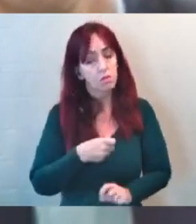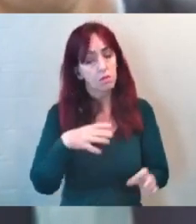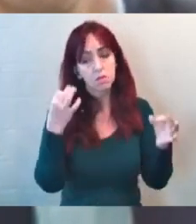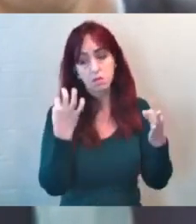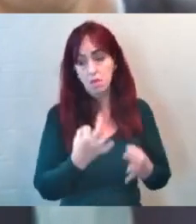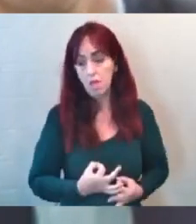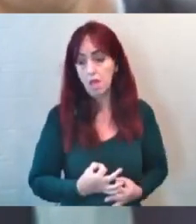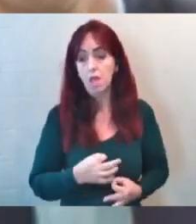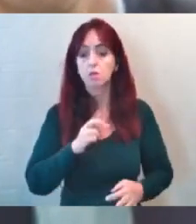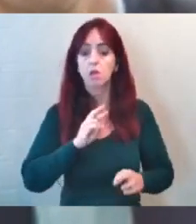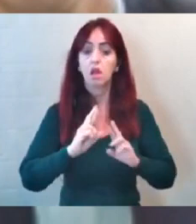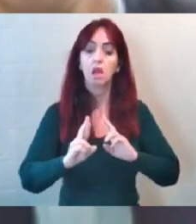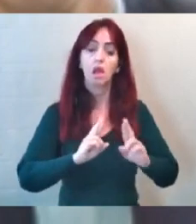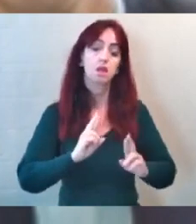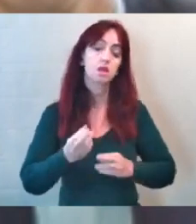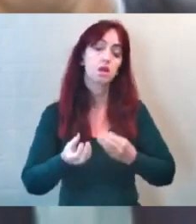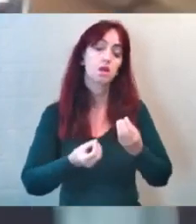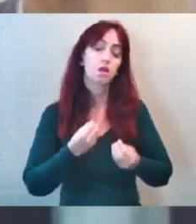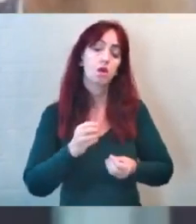de novo.